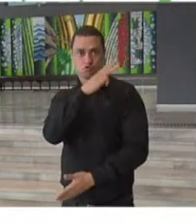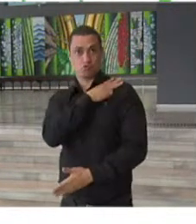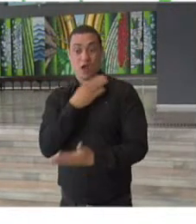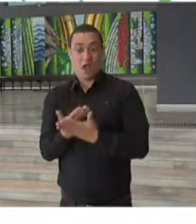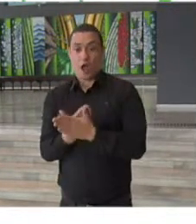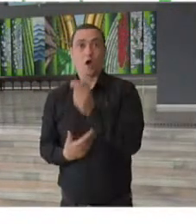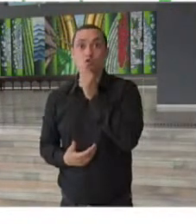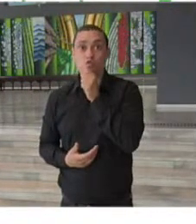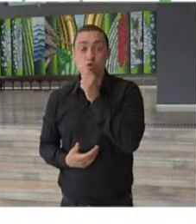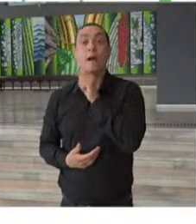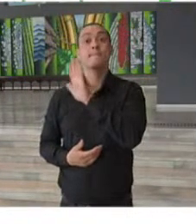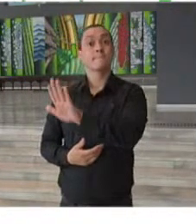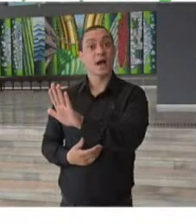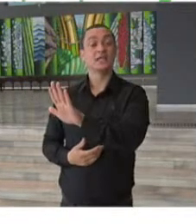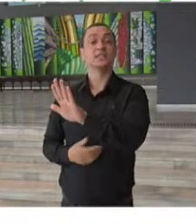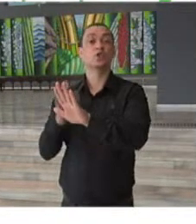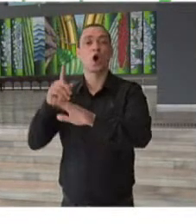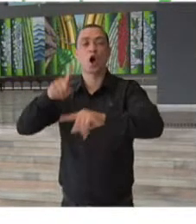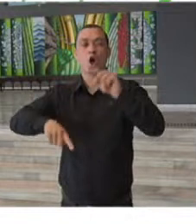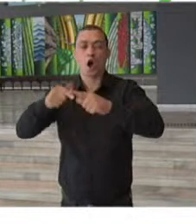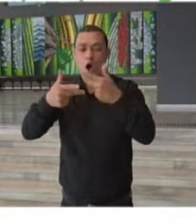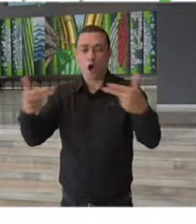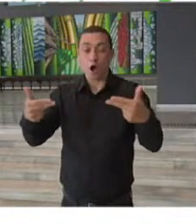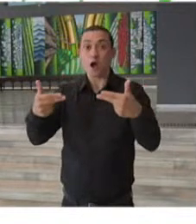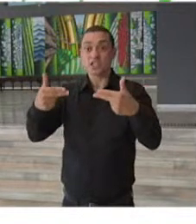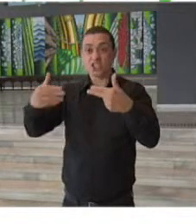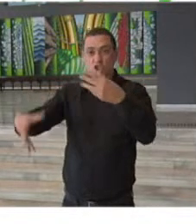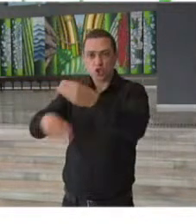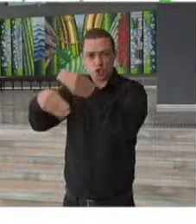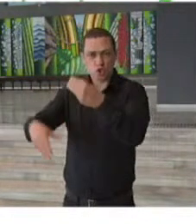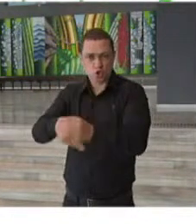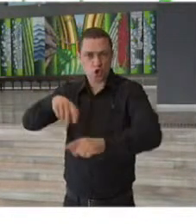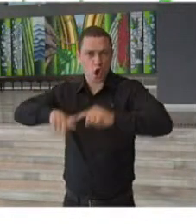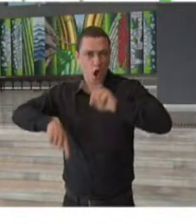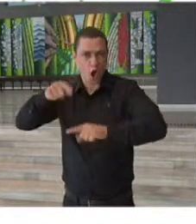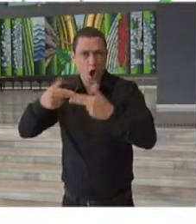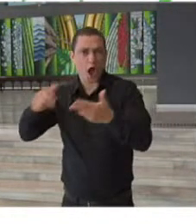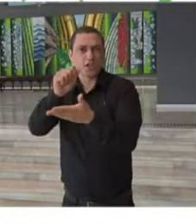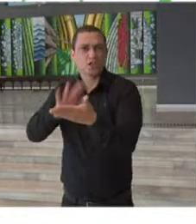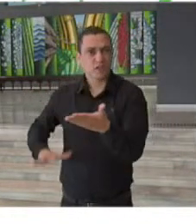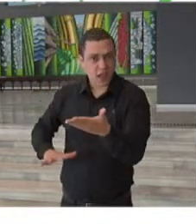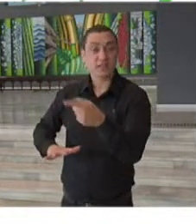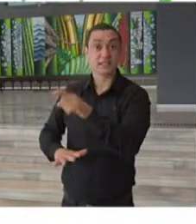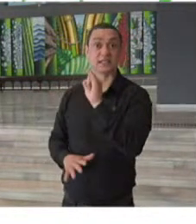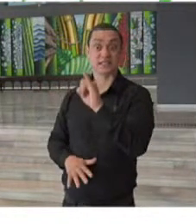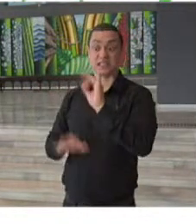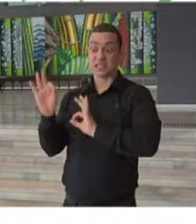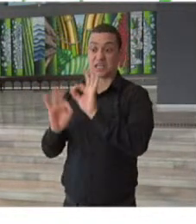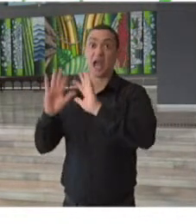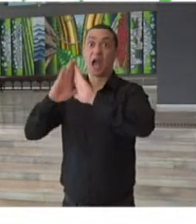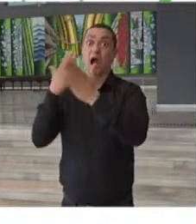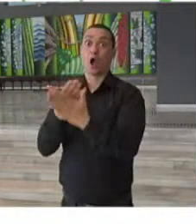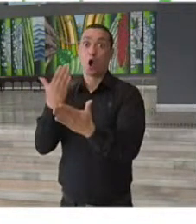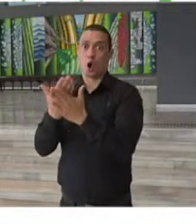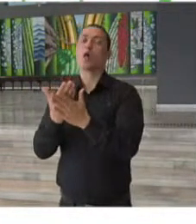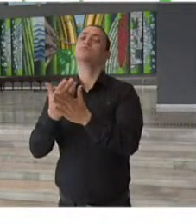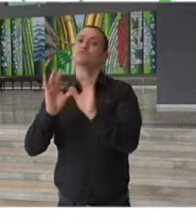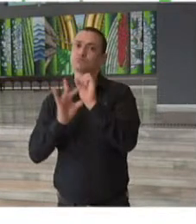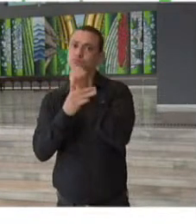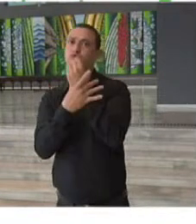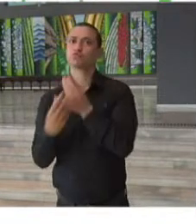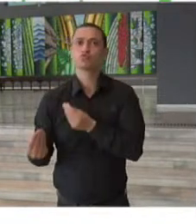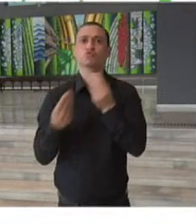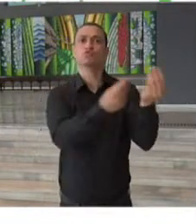aulas, mas retornará às atividades desde que a escola apresente também um plano com segurança e de